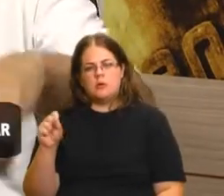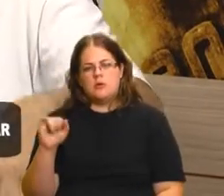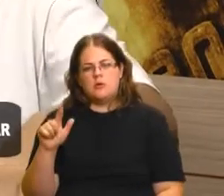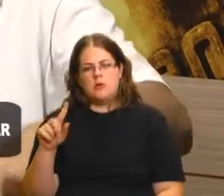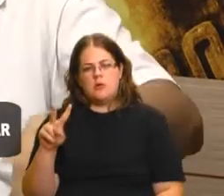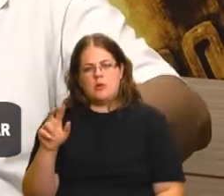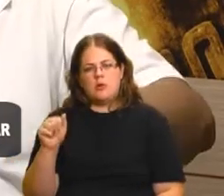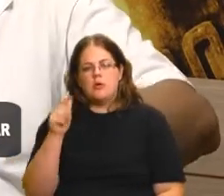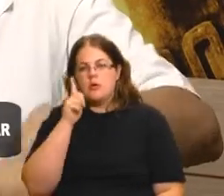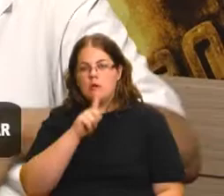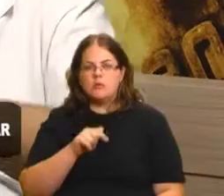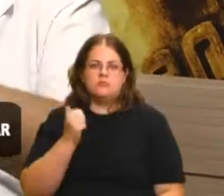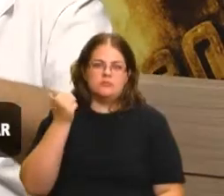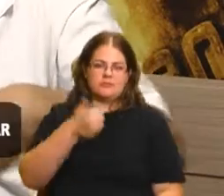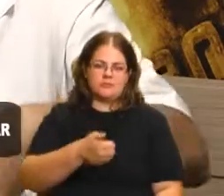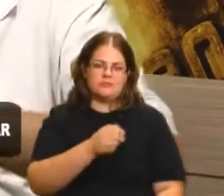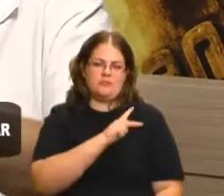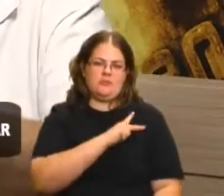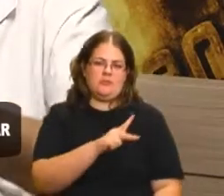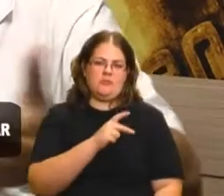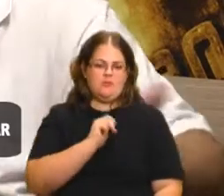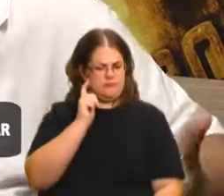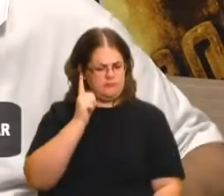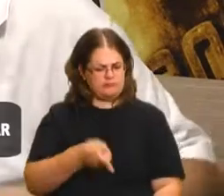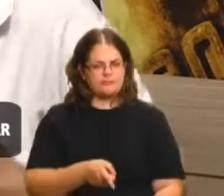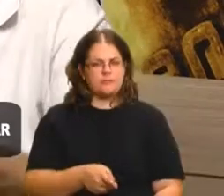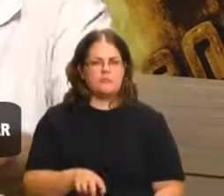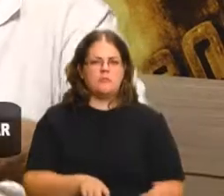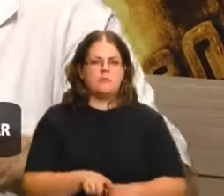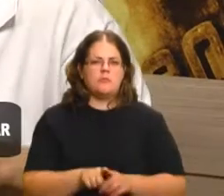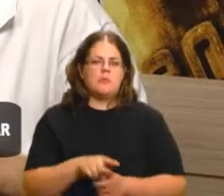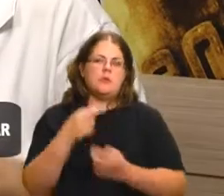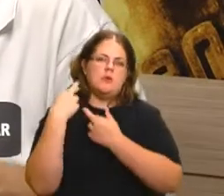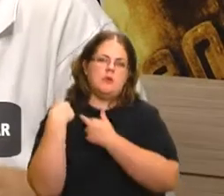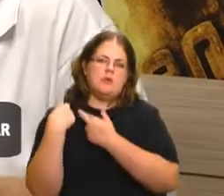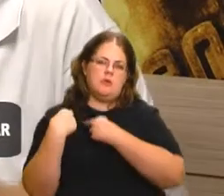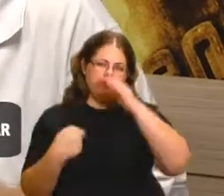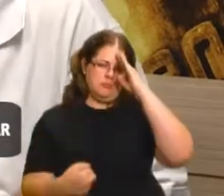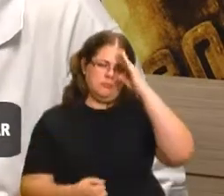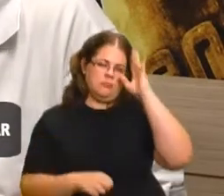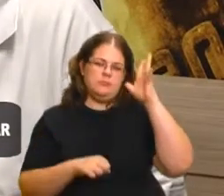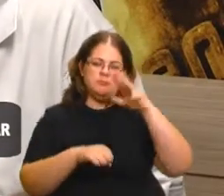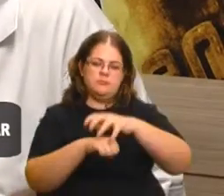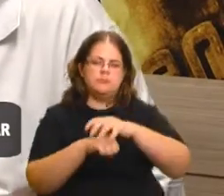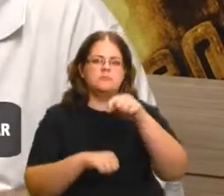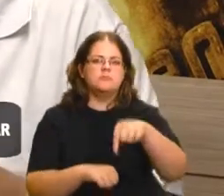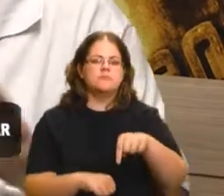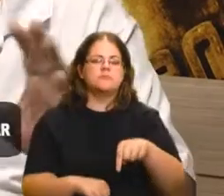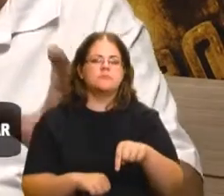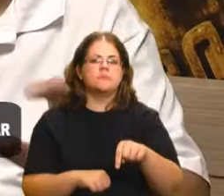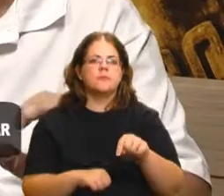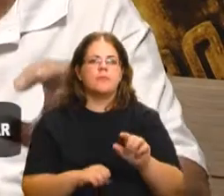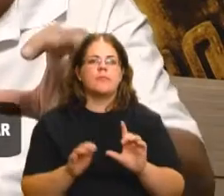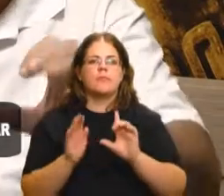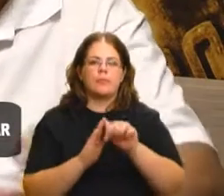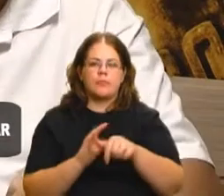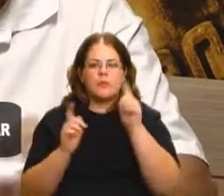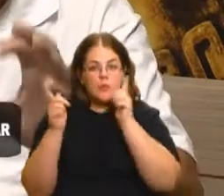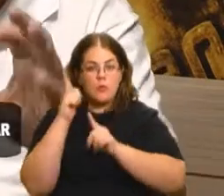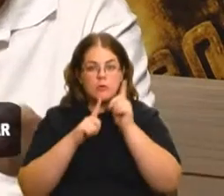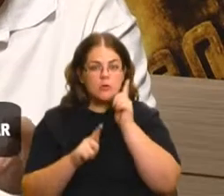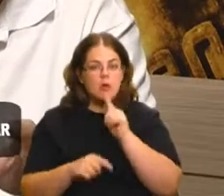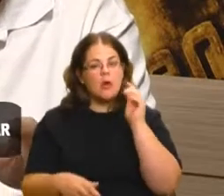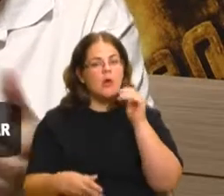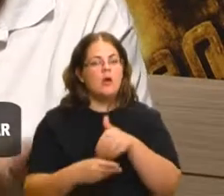como representante da linha dura, era o porta-voz de militares mais exaltados, mas uma vez que ele consegue